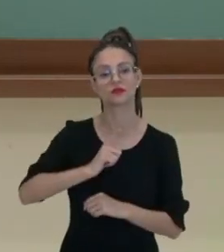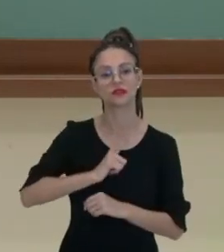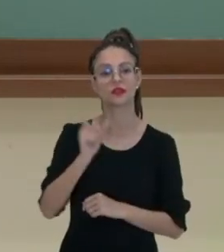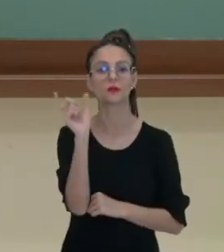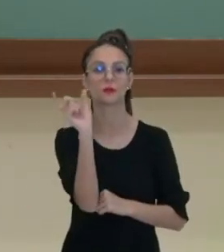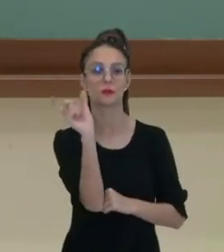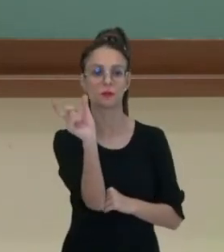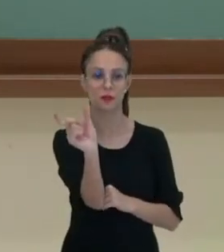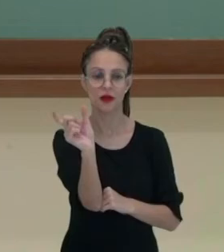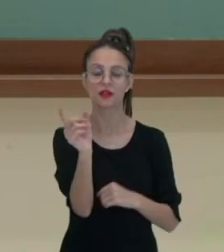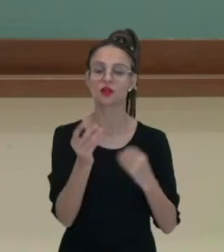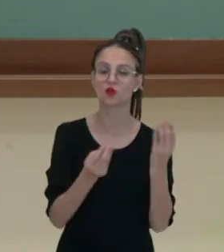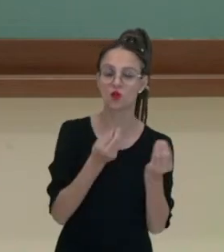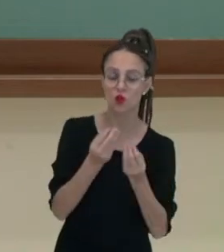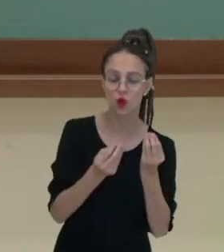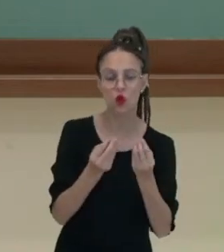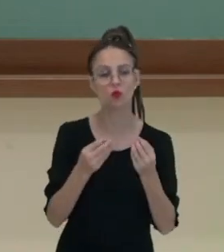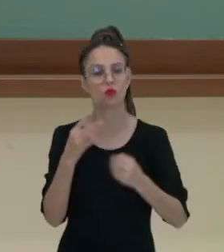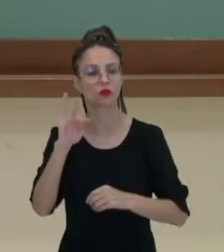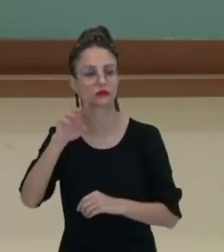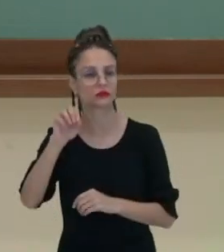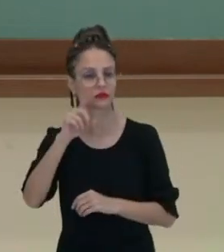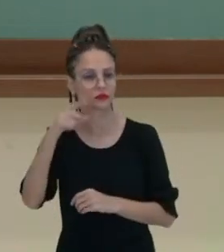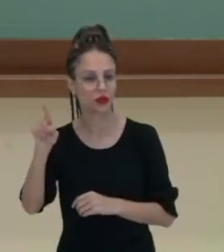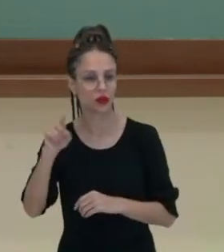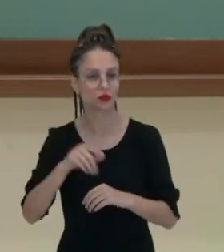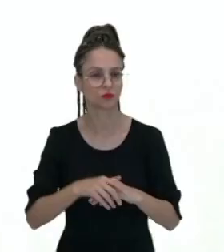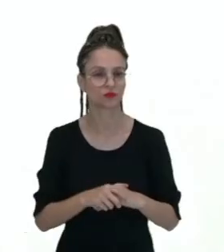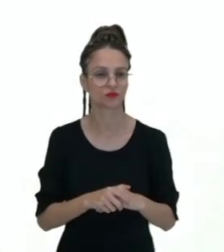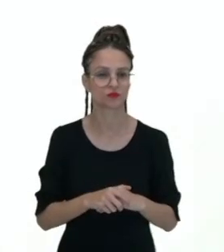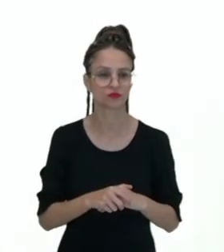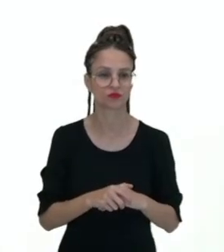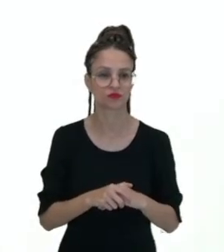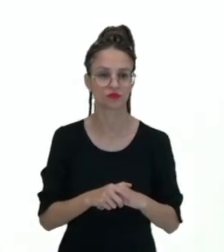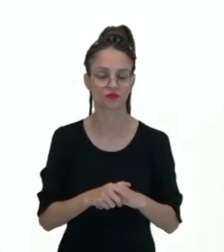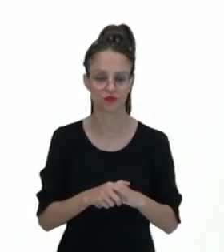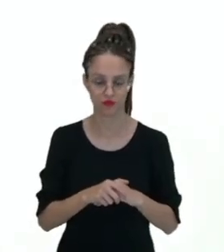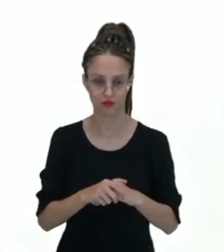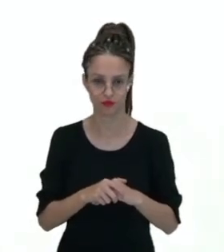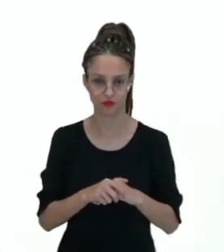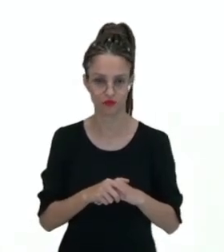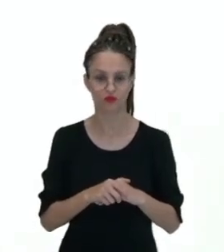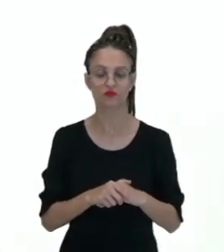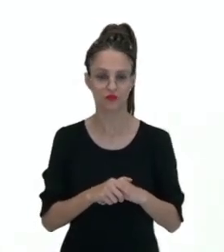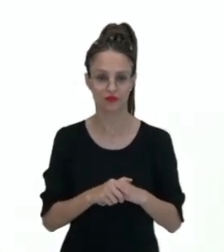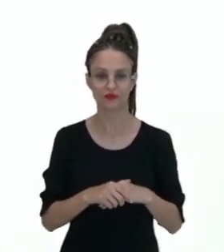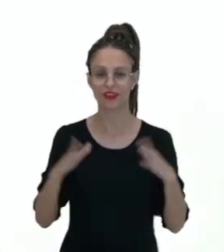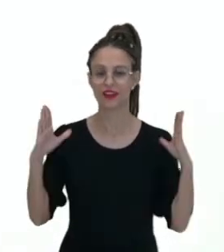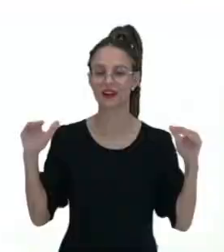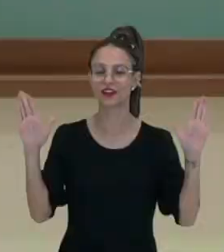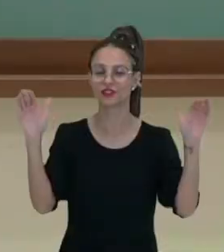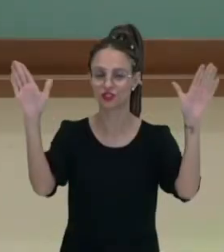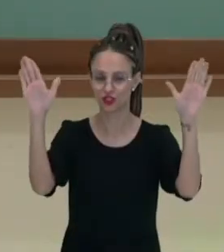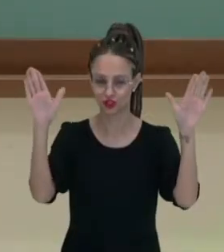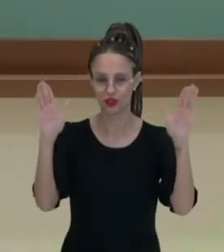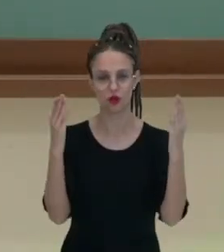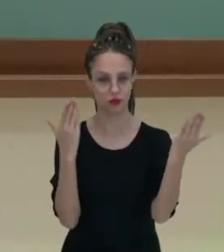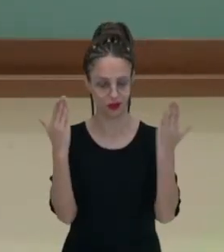palavrinha como, tão, quanto. Então, como um anjo pendeu, repare, está